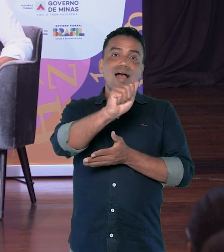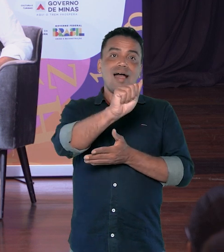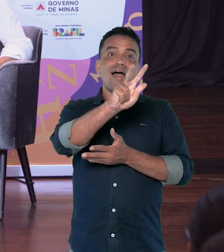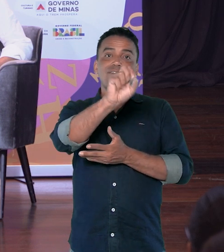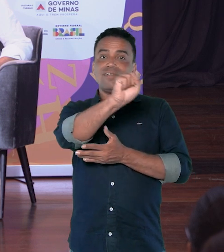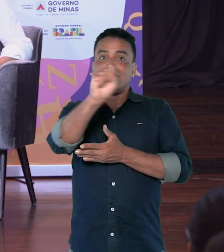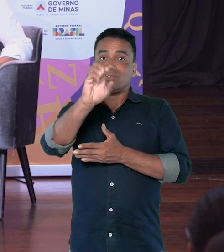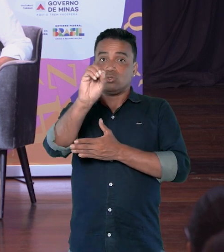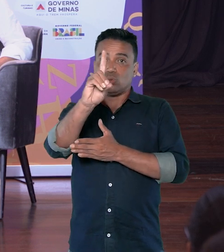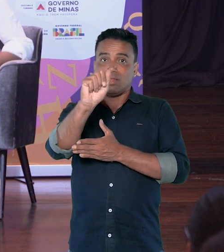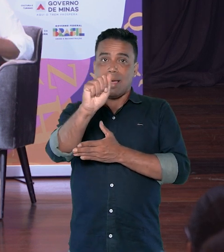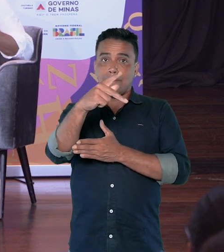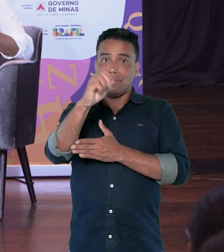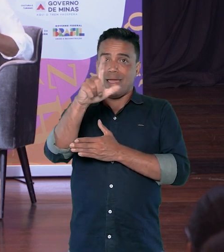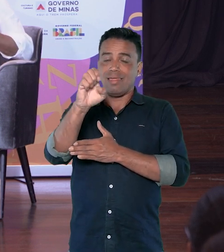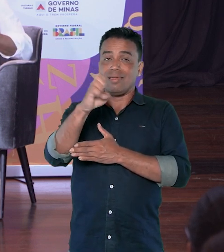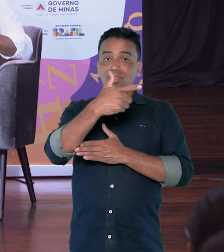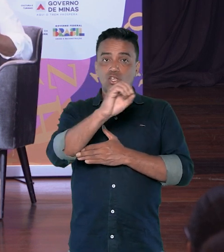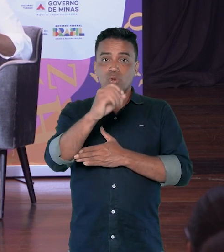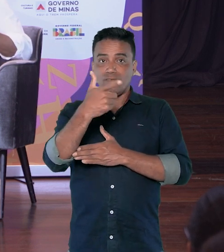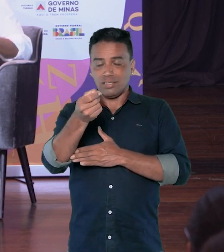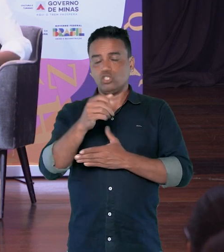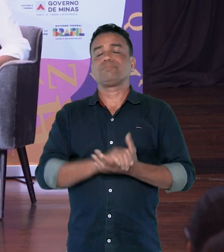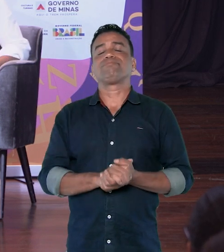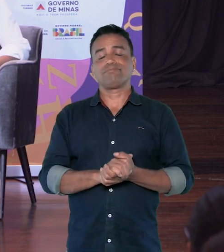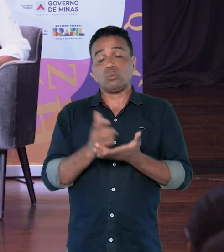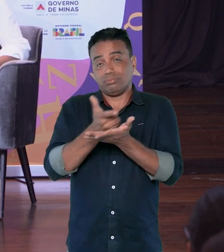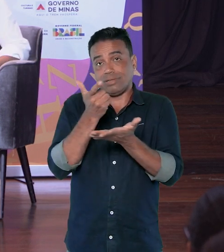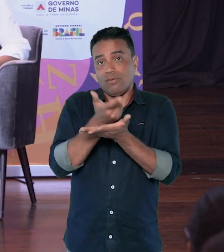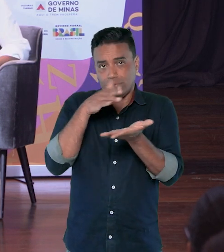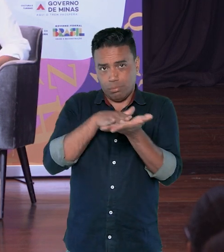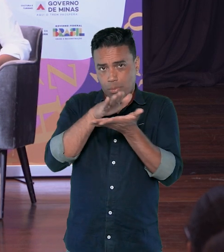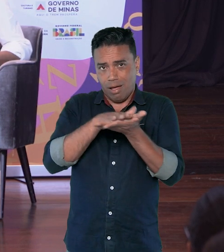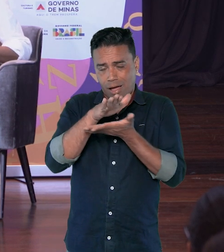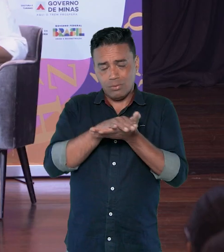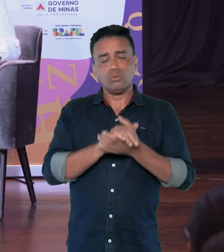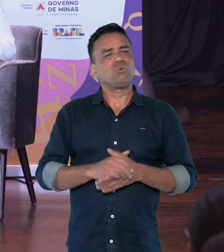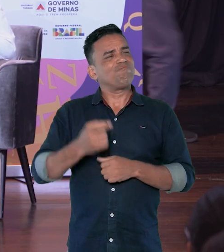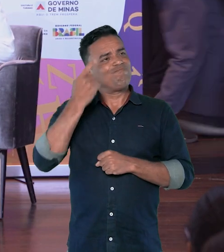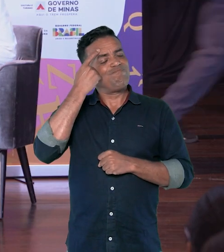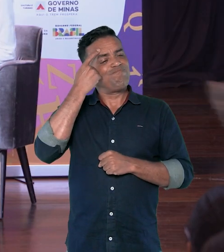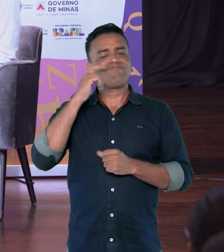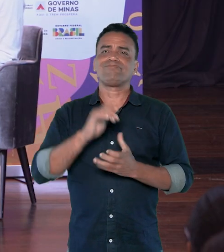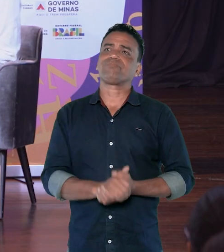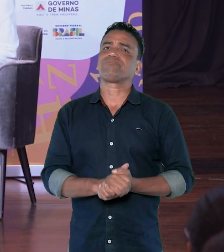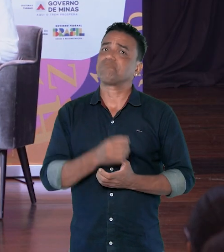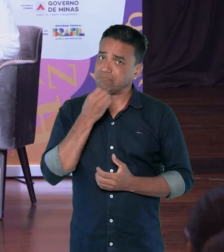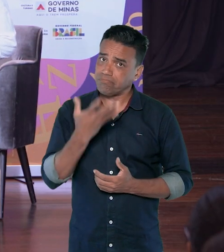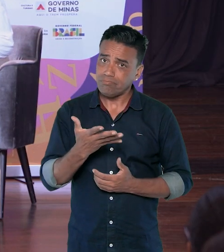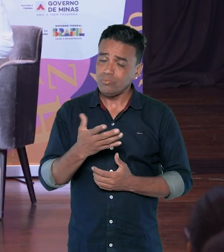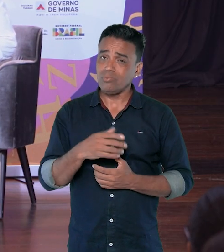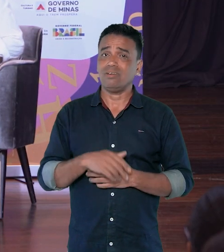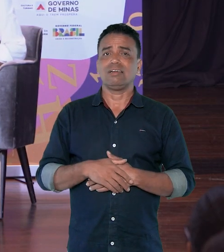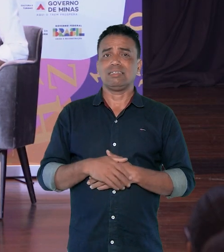em 2020, e aí quando o Avesso da Pele foi publicado, eu pensei o seguinte: bom,